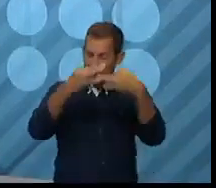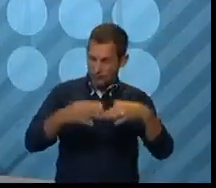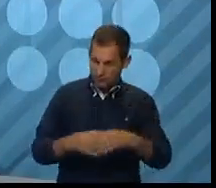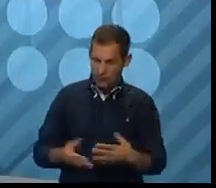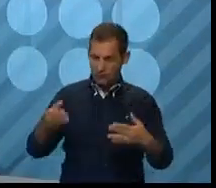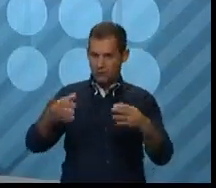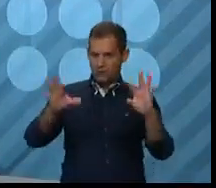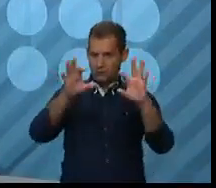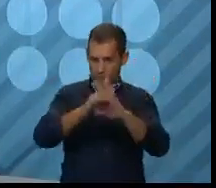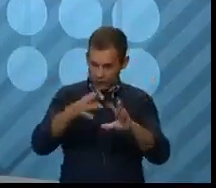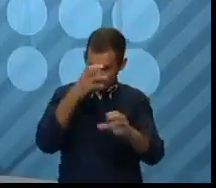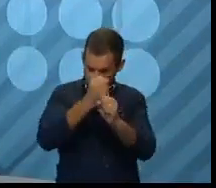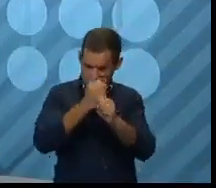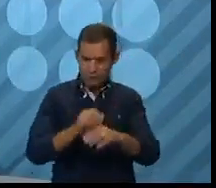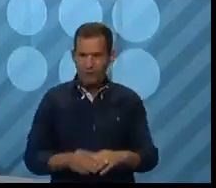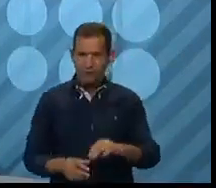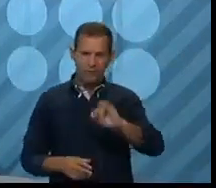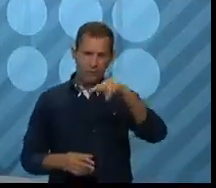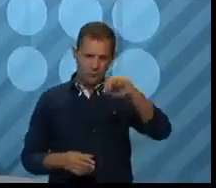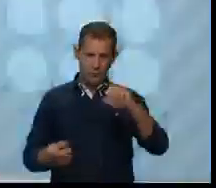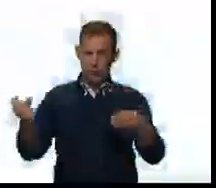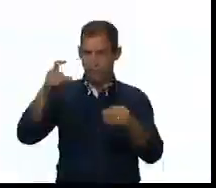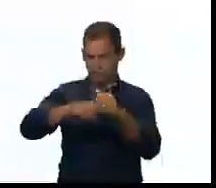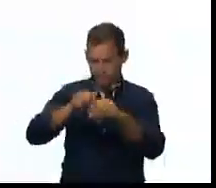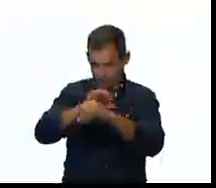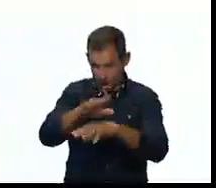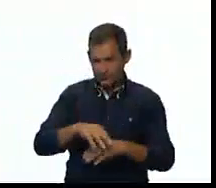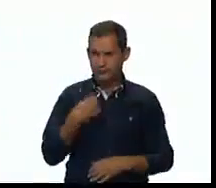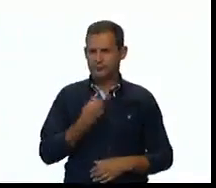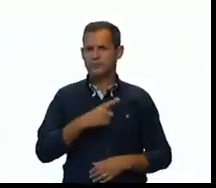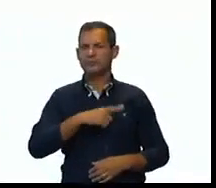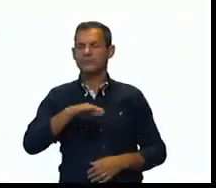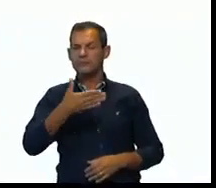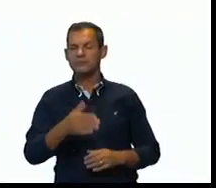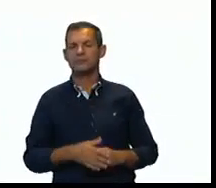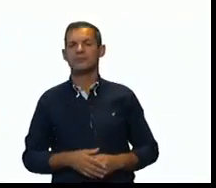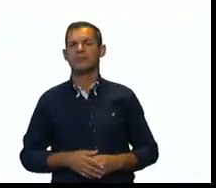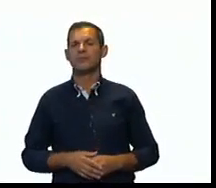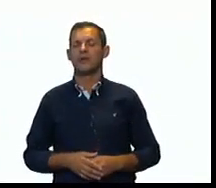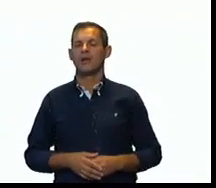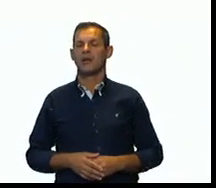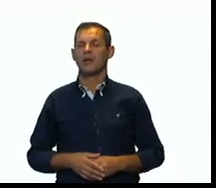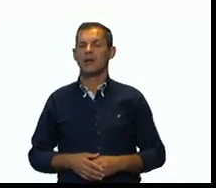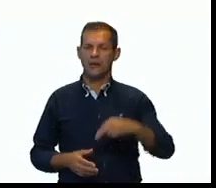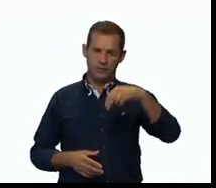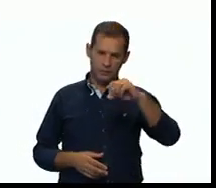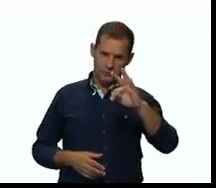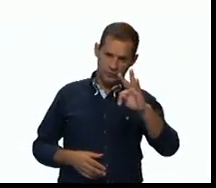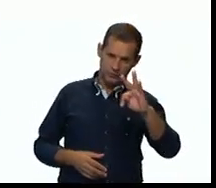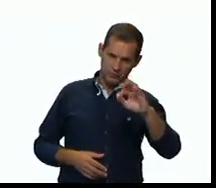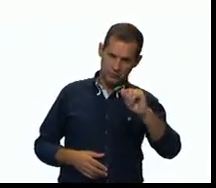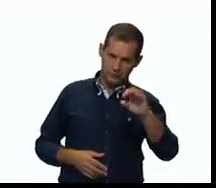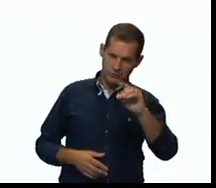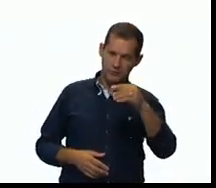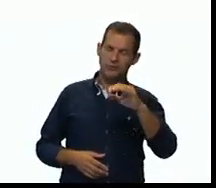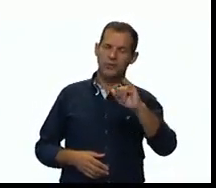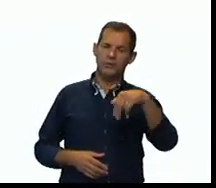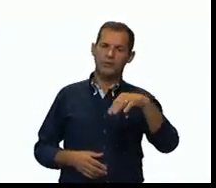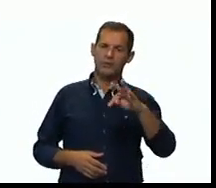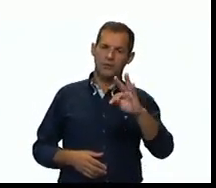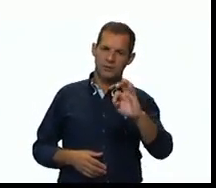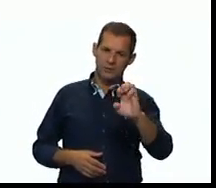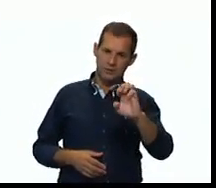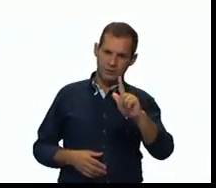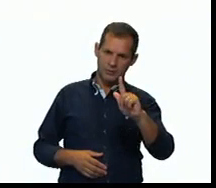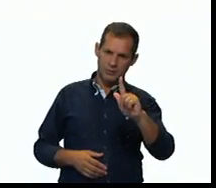de integrais dessa soma de Riemann. Voltando ao quadro, nós temos então a notação integral de f de